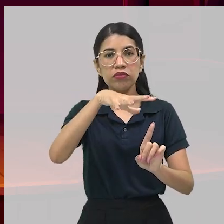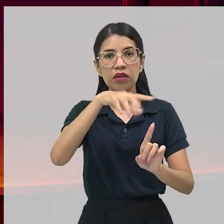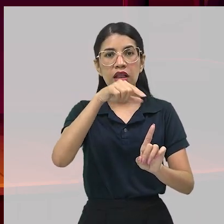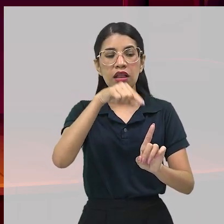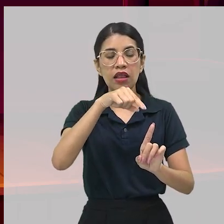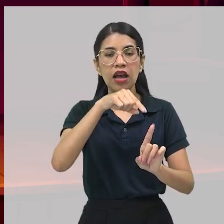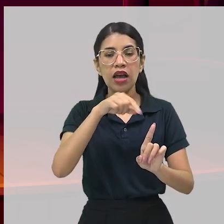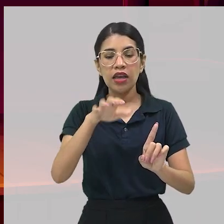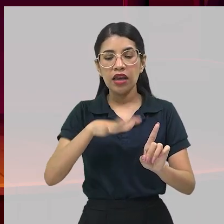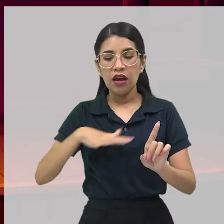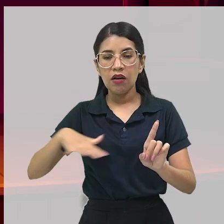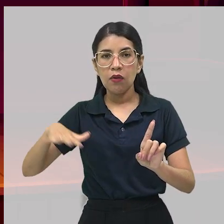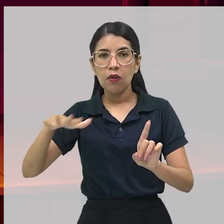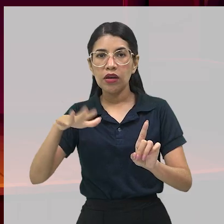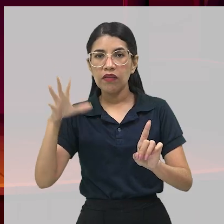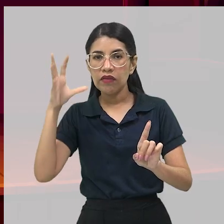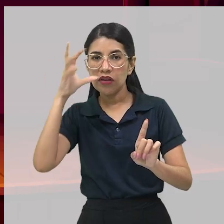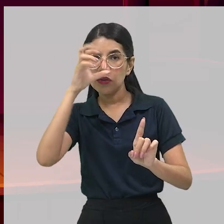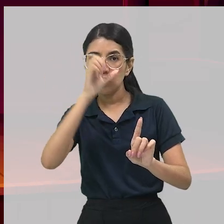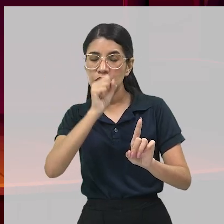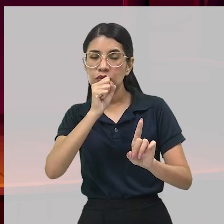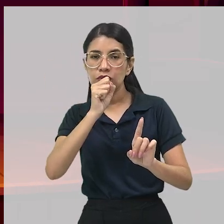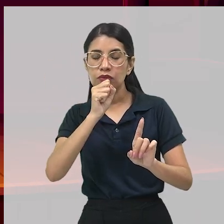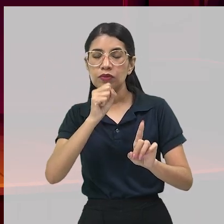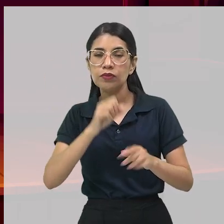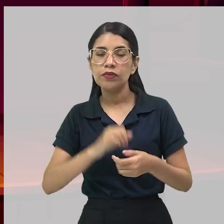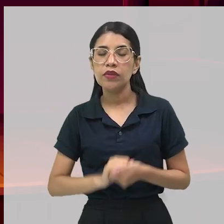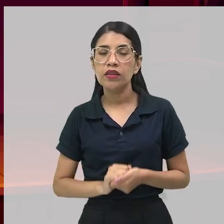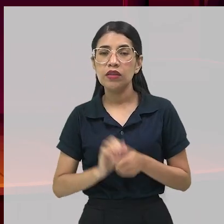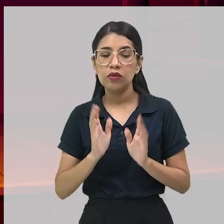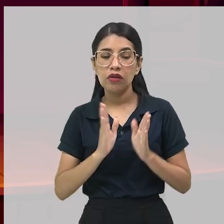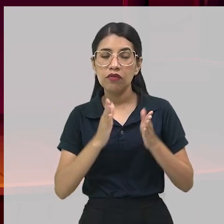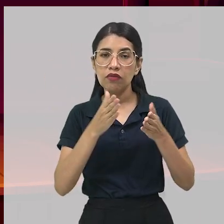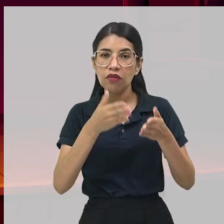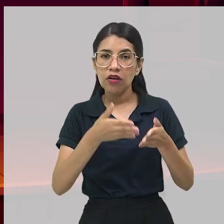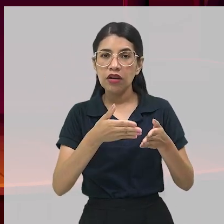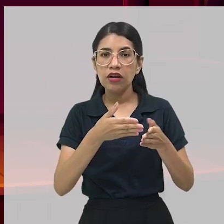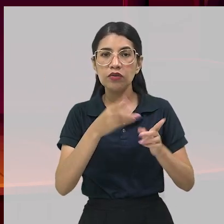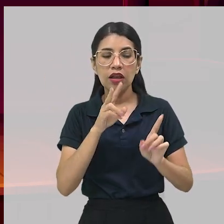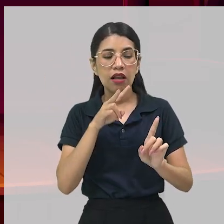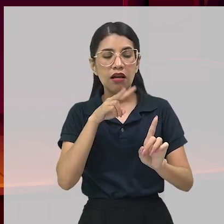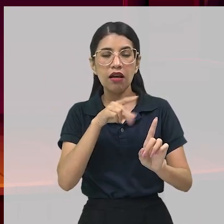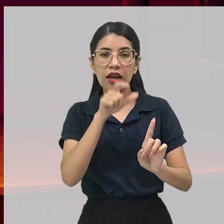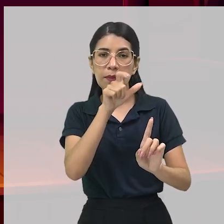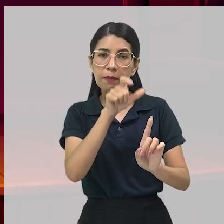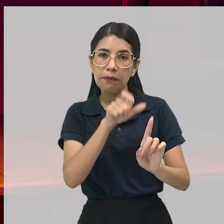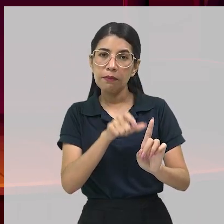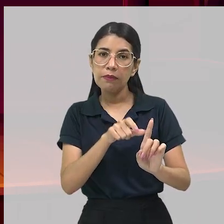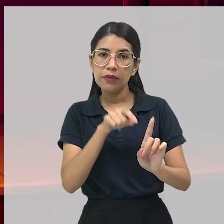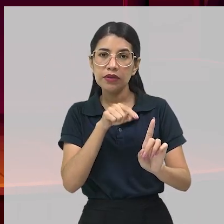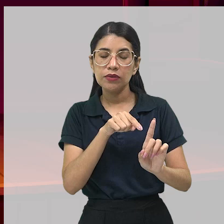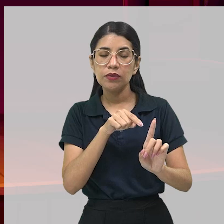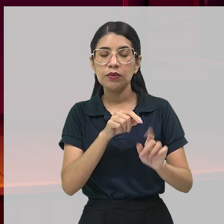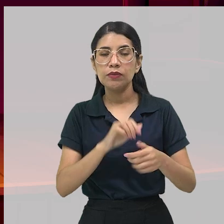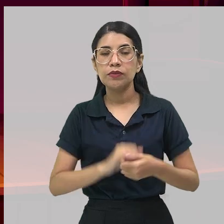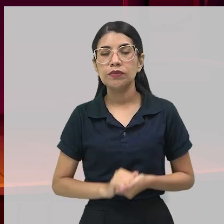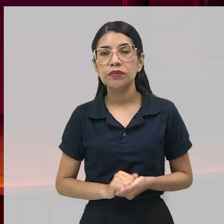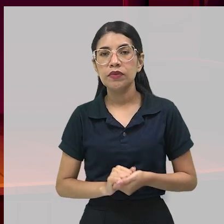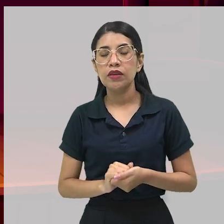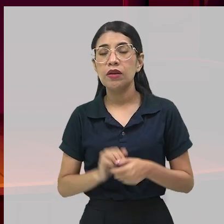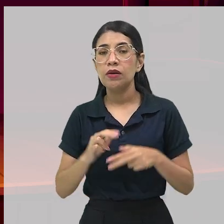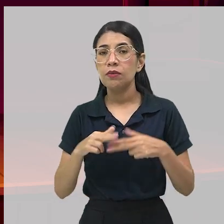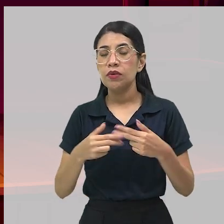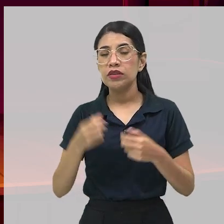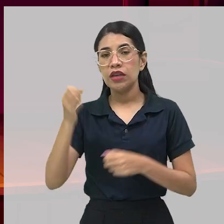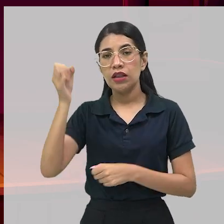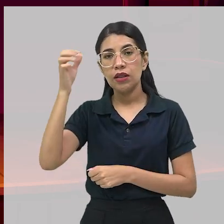aquela pessoa e eu deixo o resto do palco no escuro. Então eu estou direcionando o olhar da plateia para um lugar. Por isso que a gente fala que